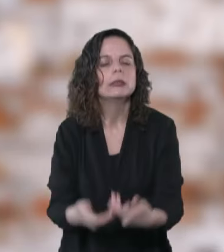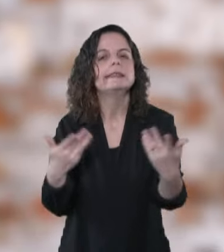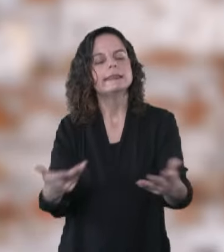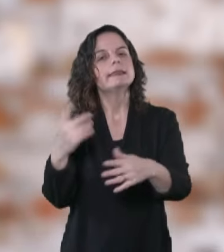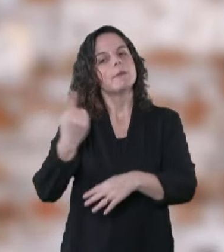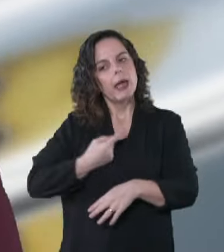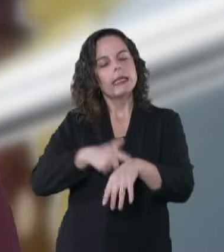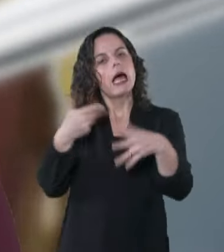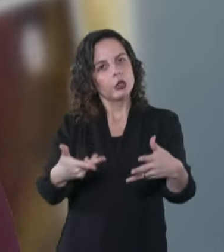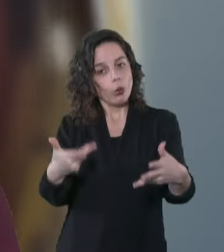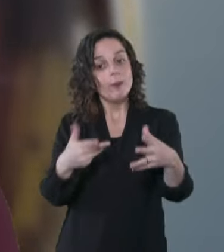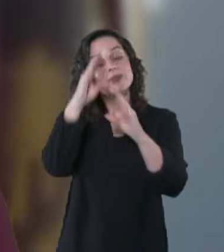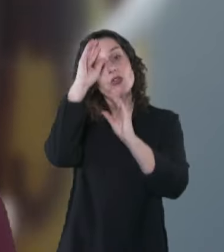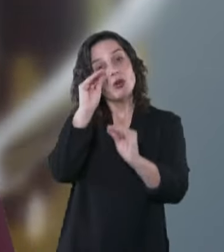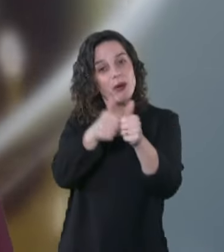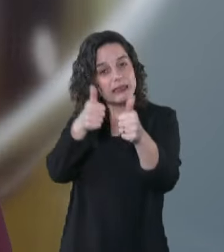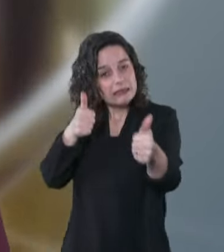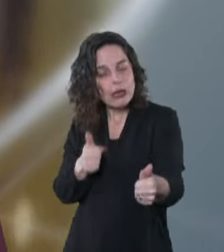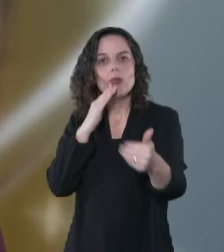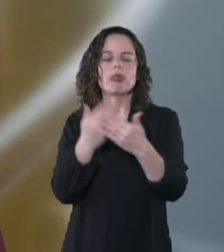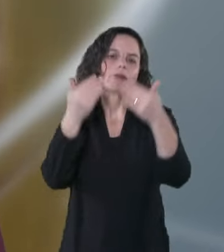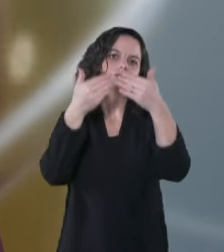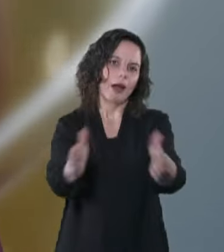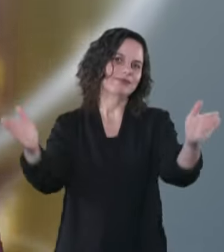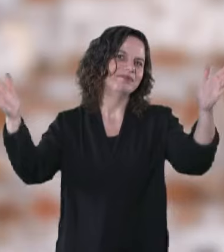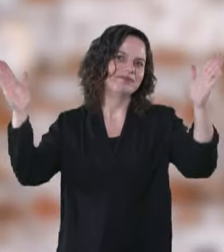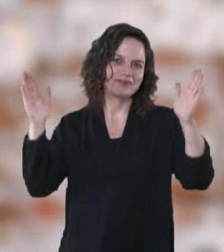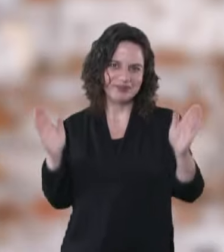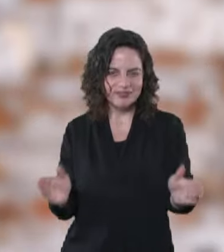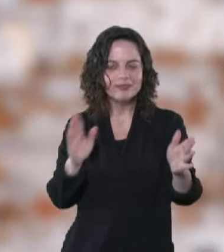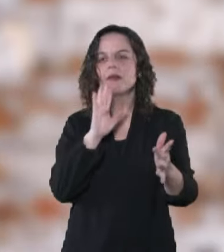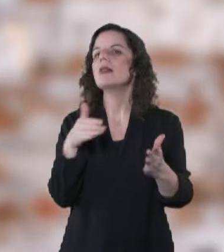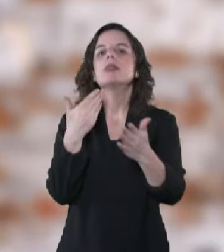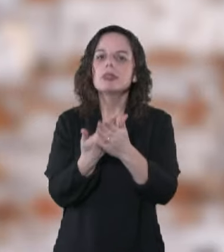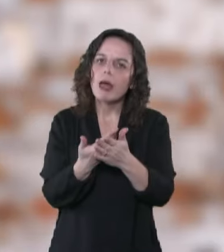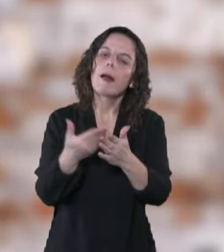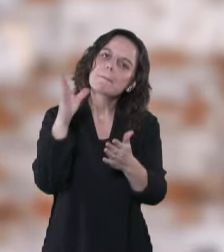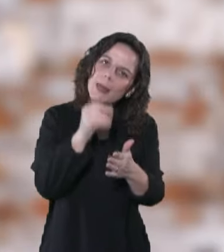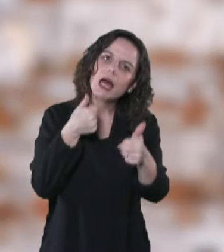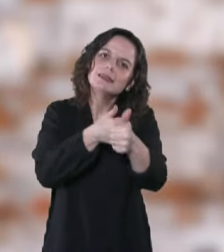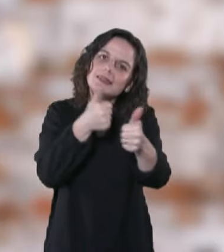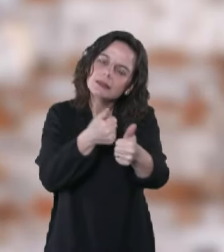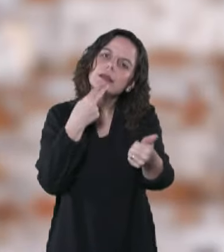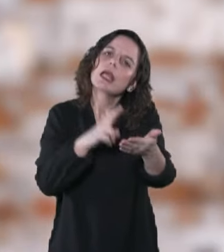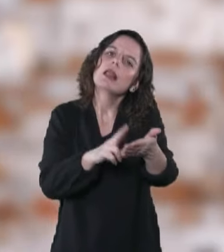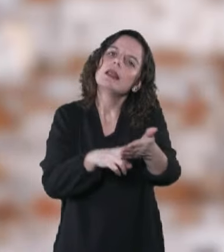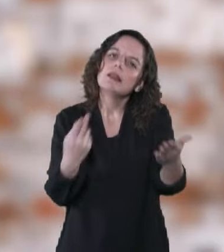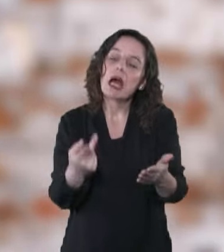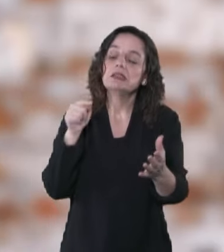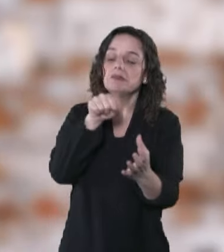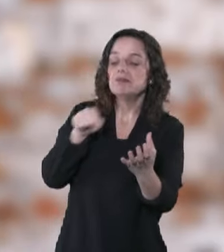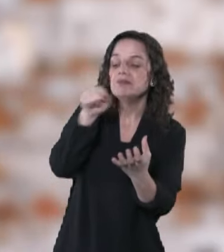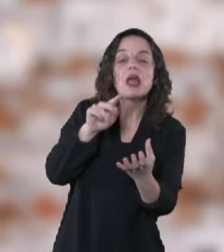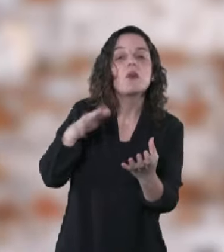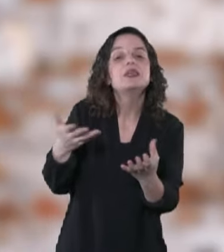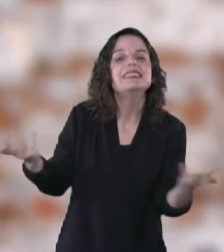A formação à distância deu ainda uma abertura maior de estarmos cada vez mais a acompanhar todas essas realidades, estejamos onde estivermos,